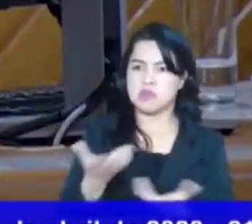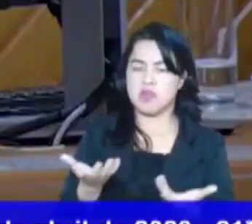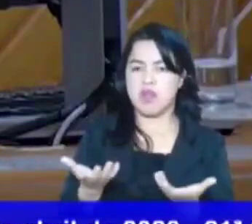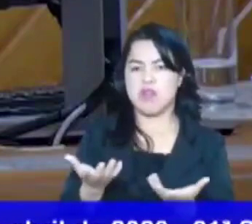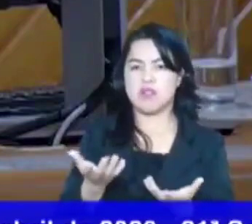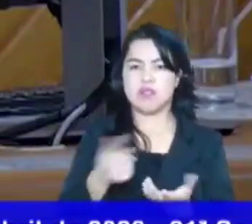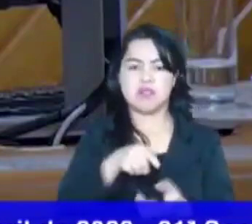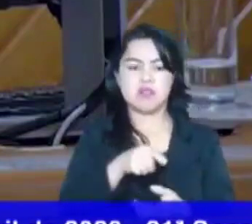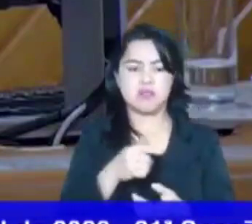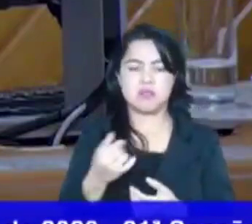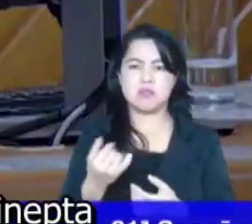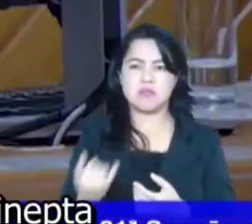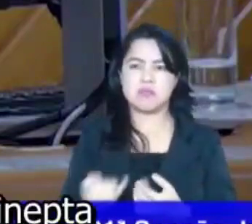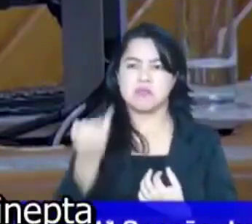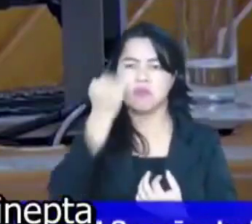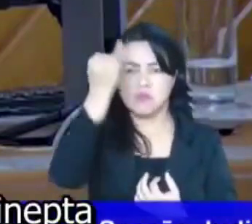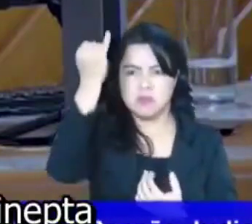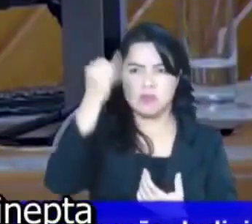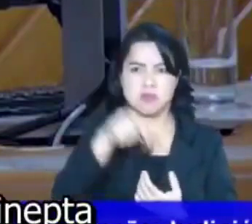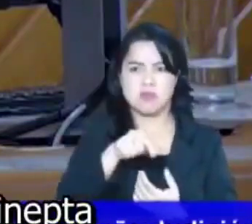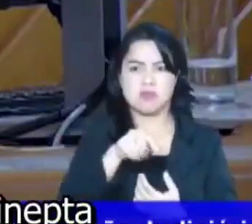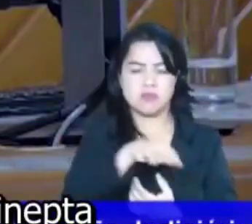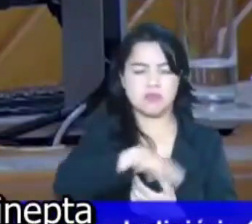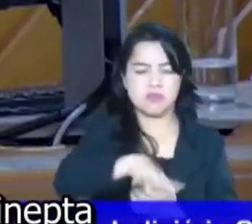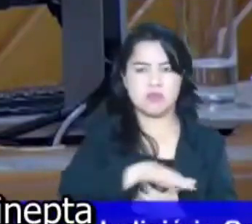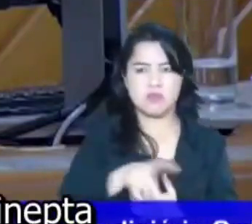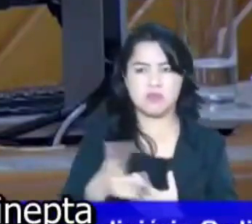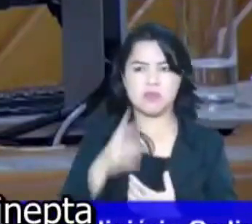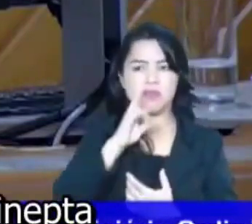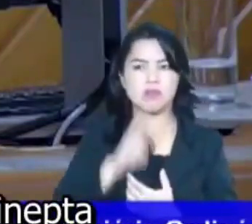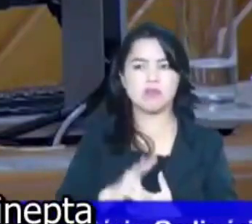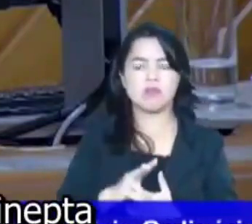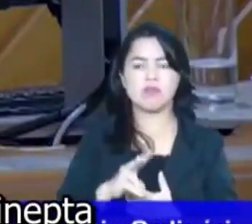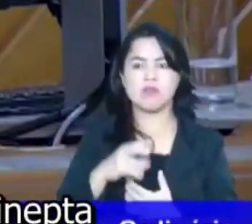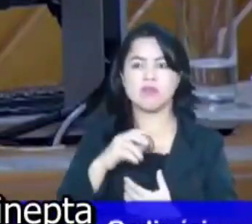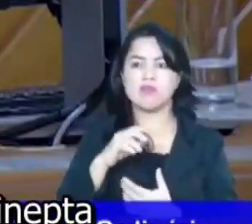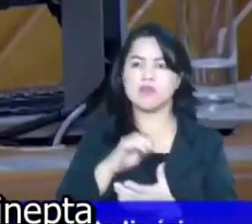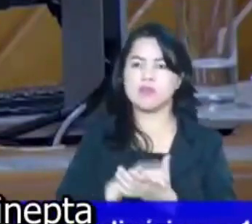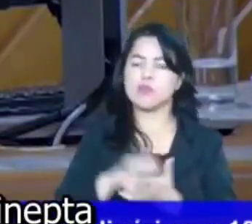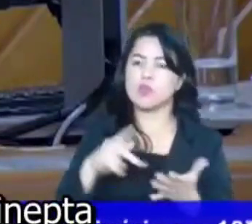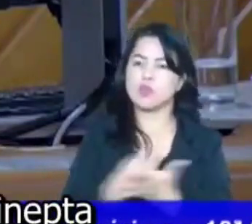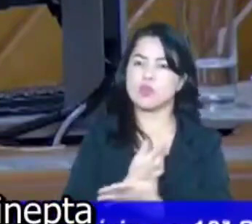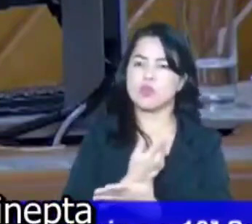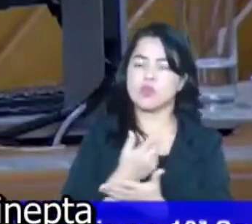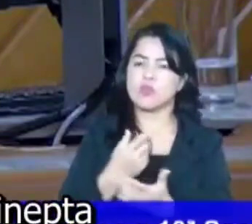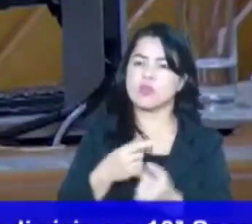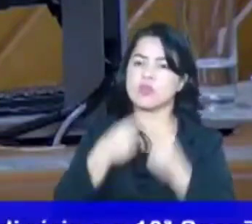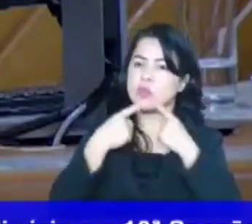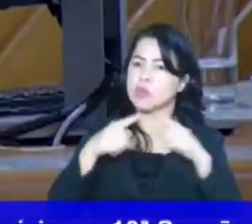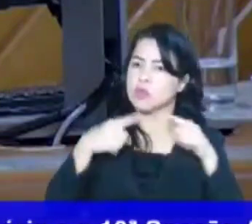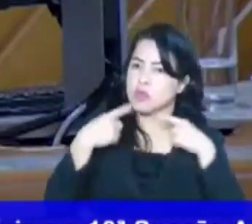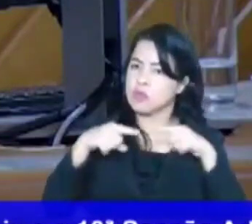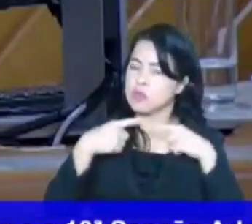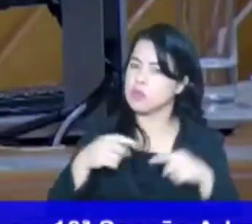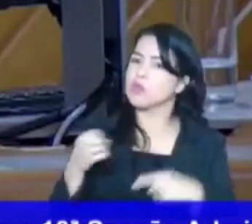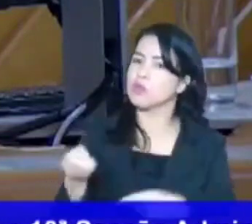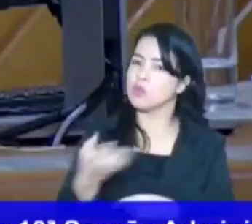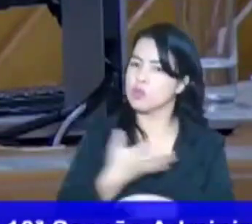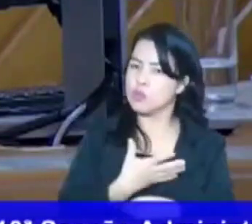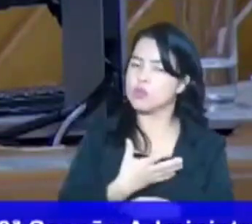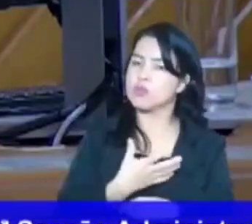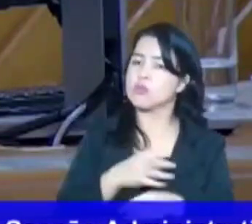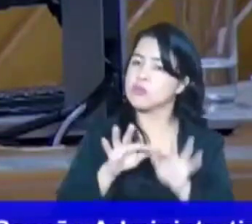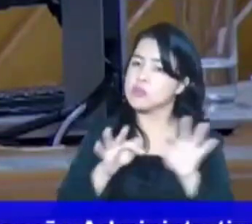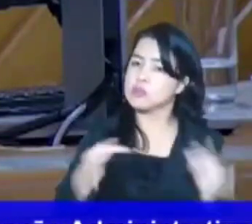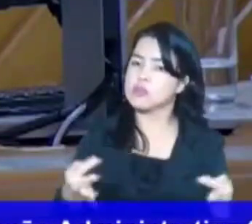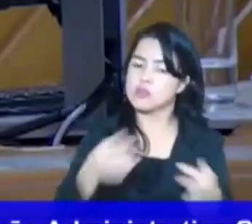excepcionalidade. Aventa a impetrante a ocorrência de uma denúncia inepta e a simples leitura